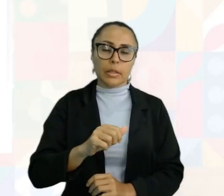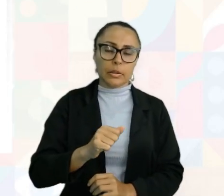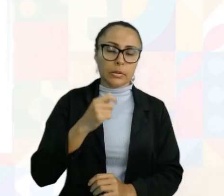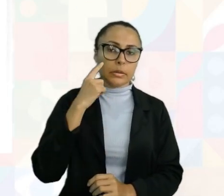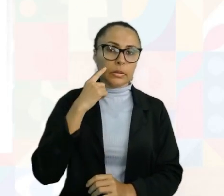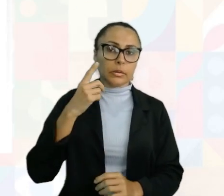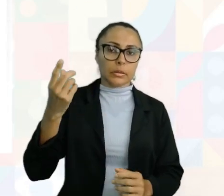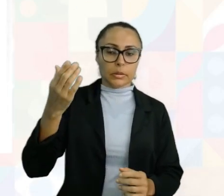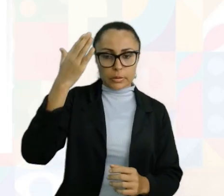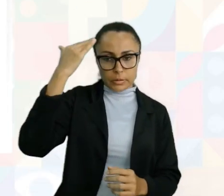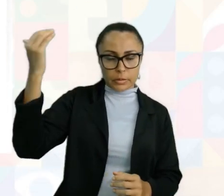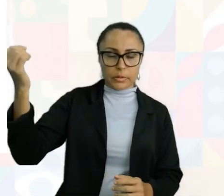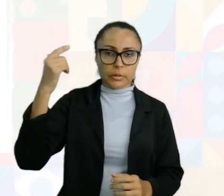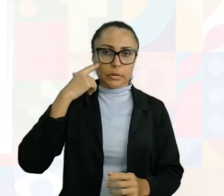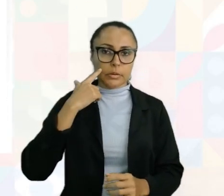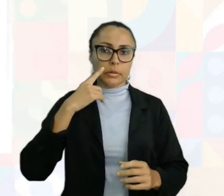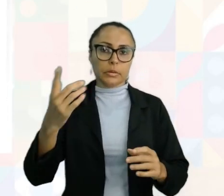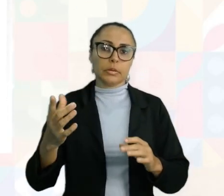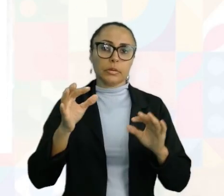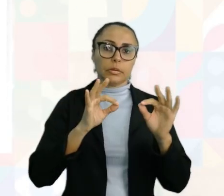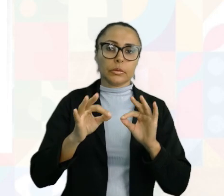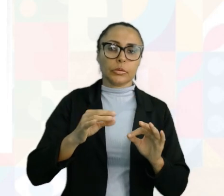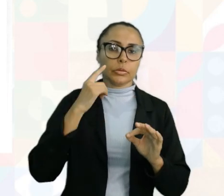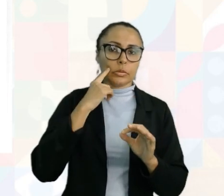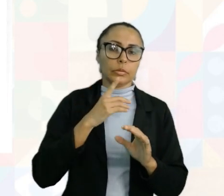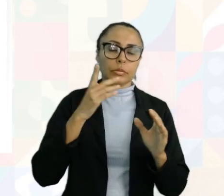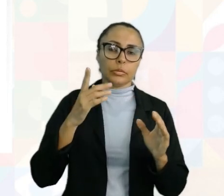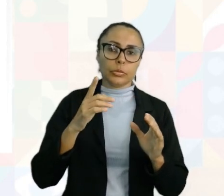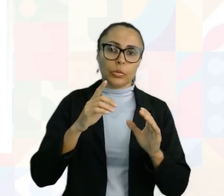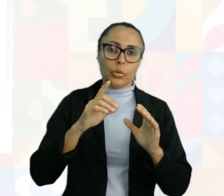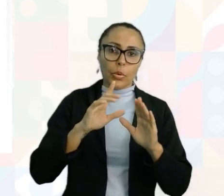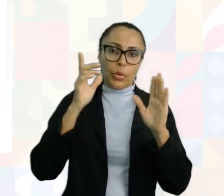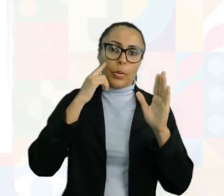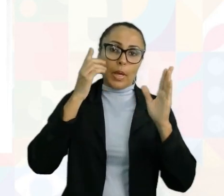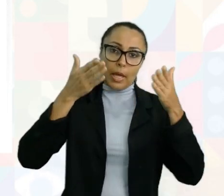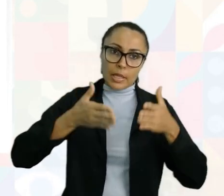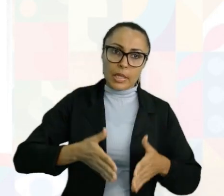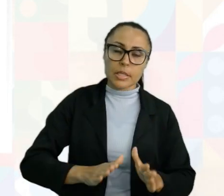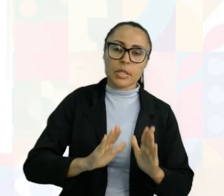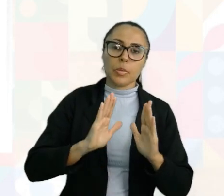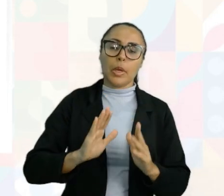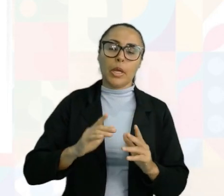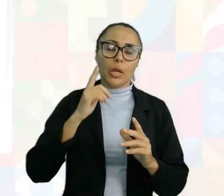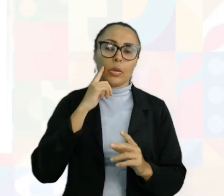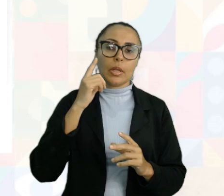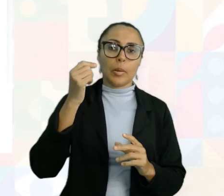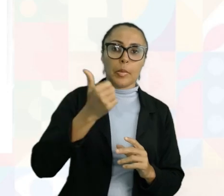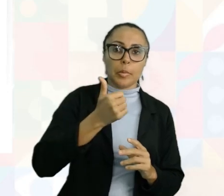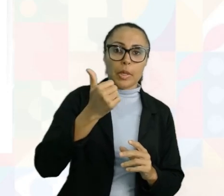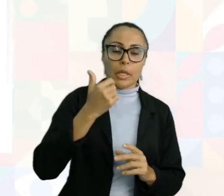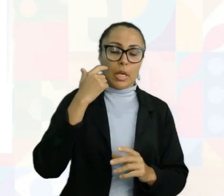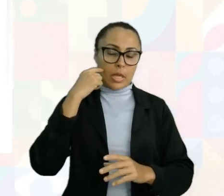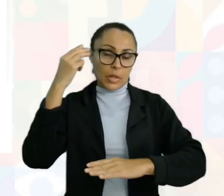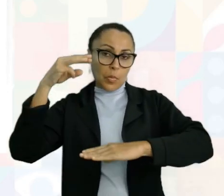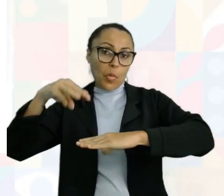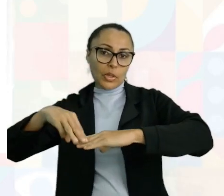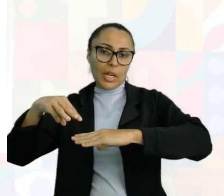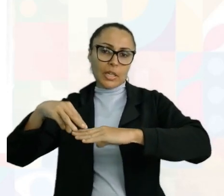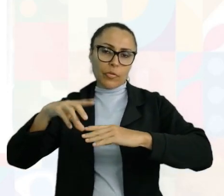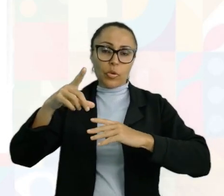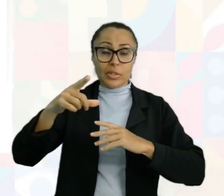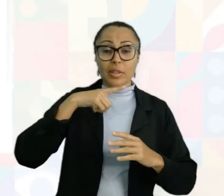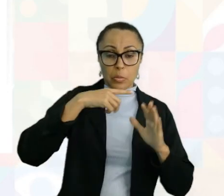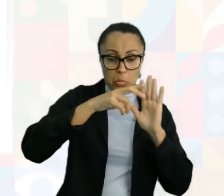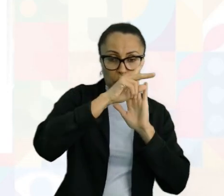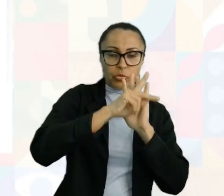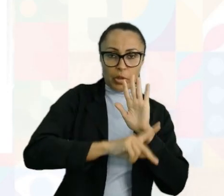das principais obras do Renascimento e que uma das primeiras obras da Idade Moderna onde você vai ter efetivamente um